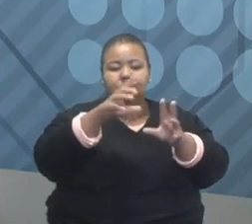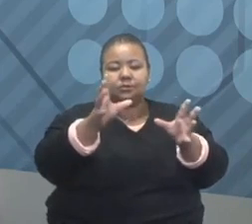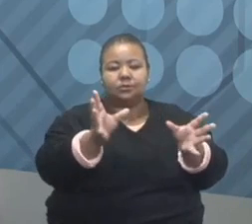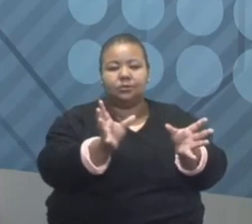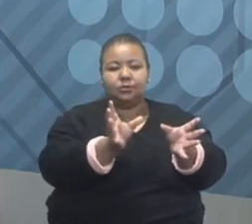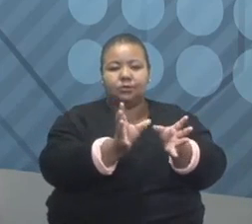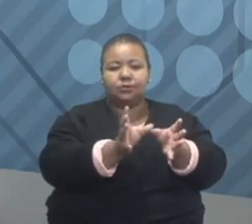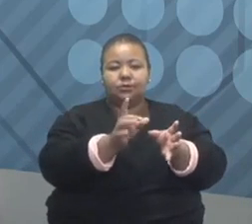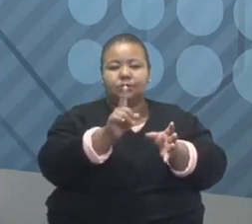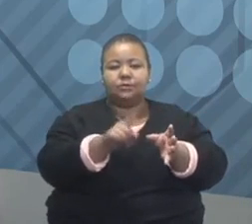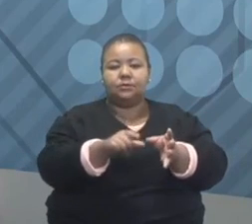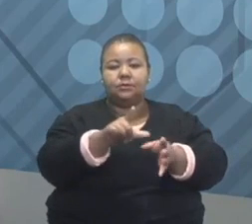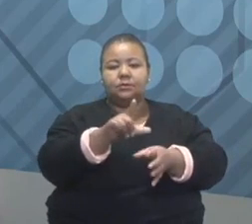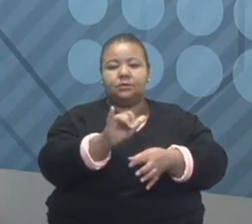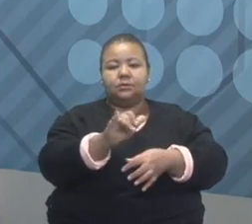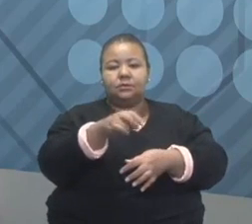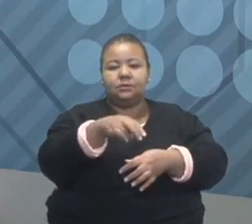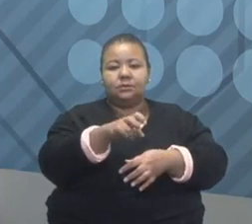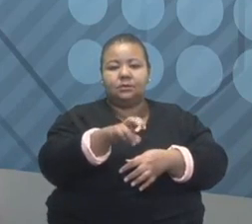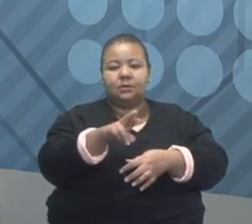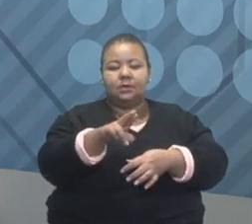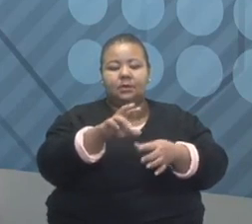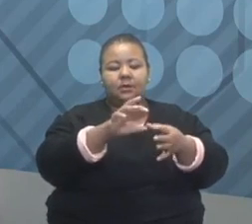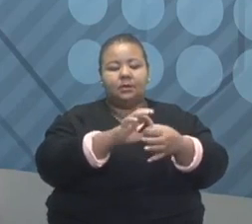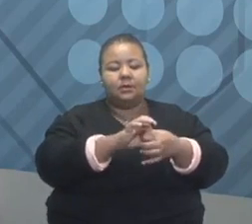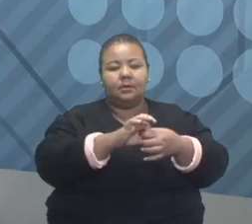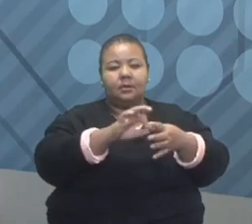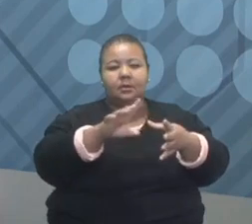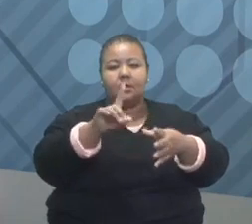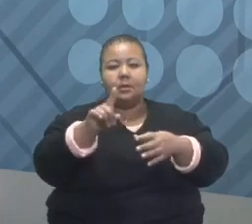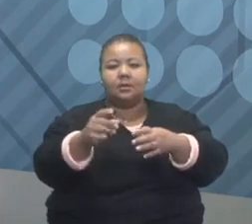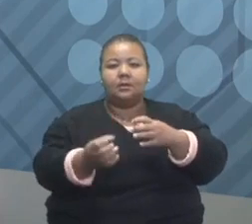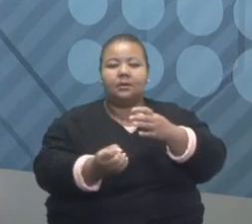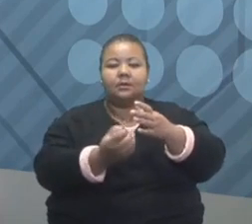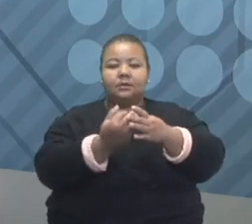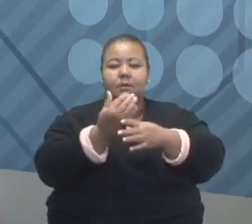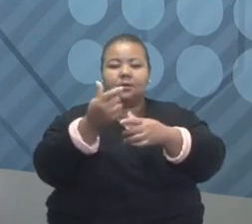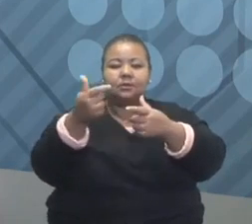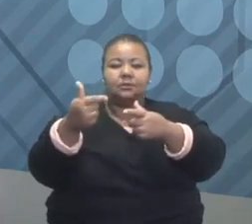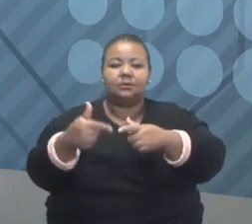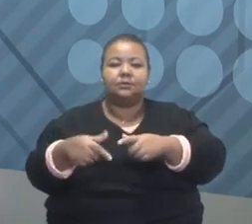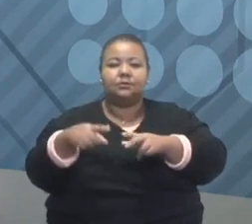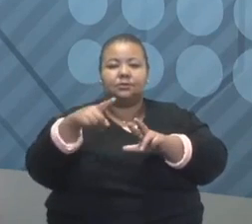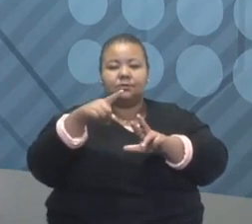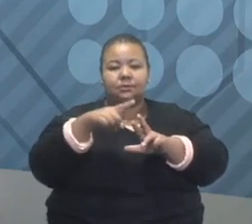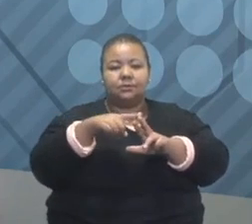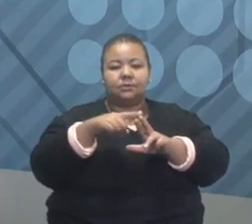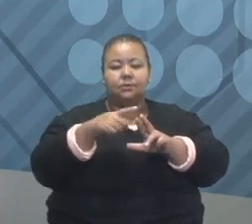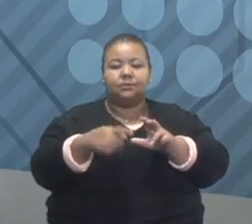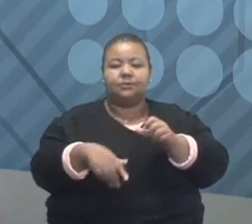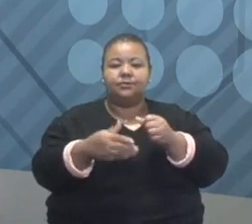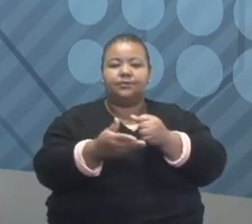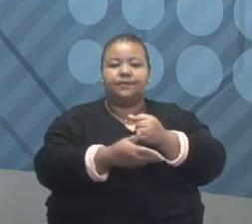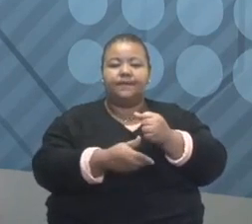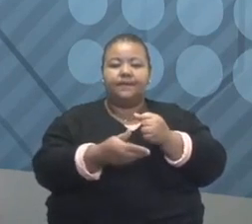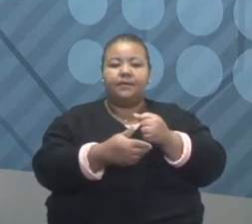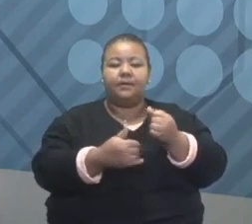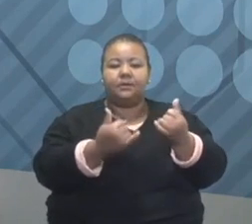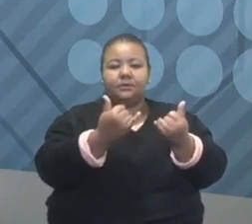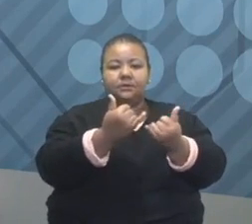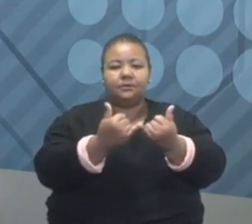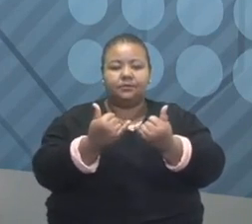tem que ser linearmente independente e tem que gerar o nosso espaço vetorial. As bases canônicas possuem